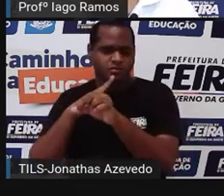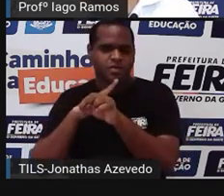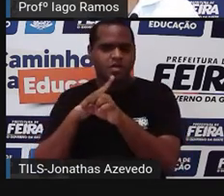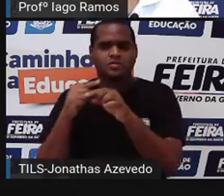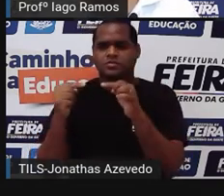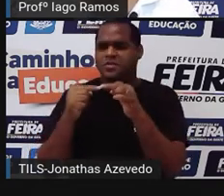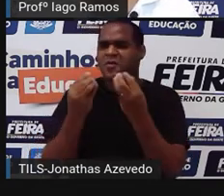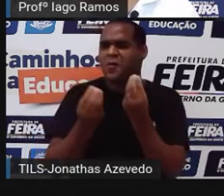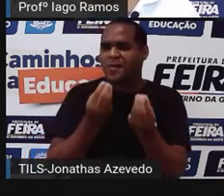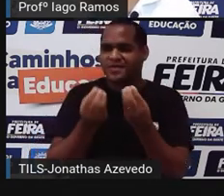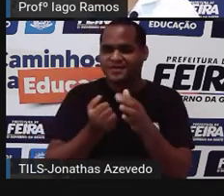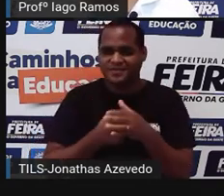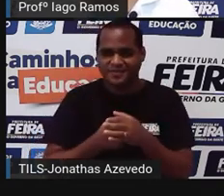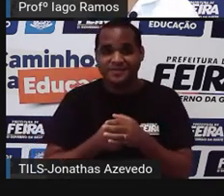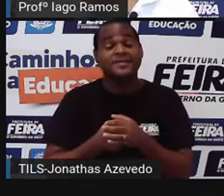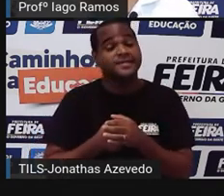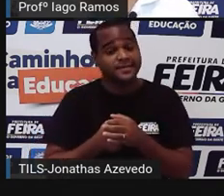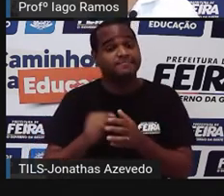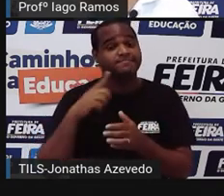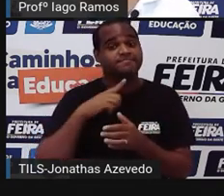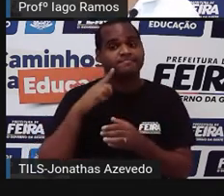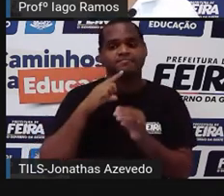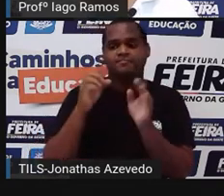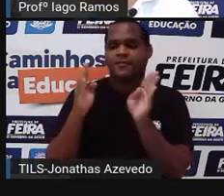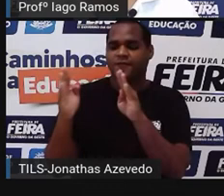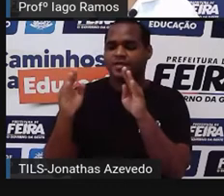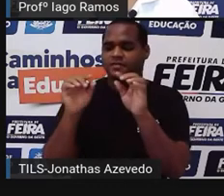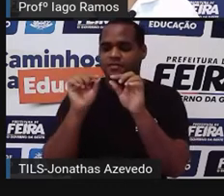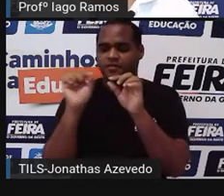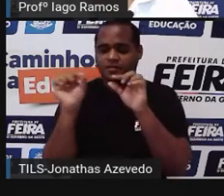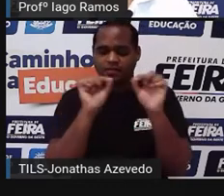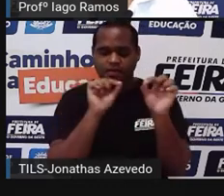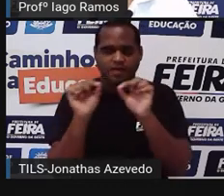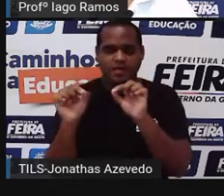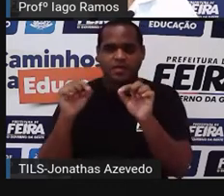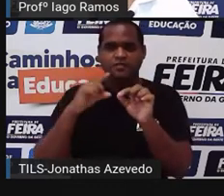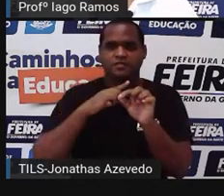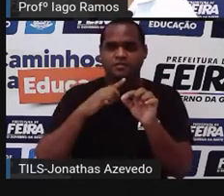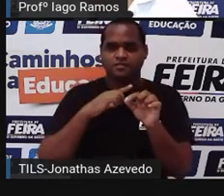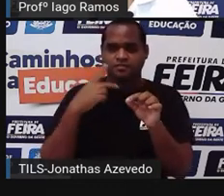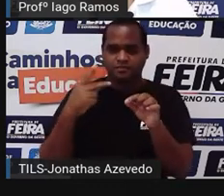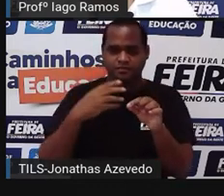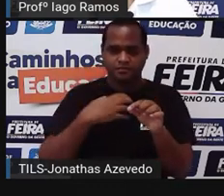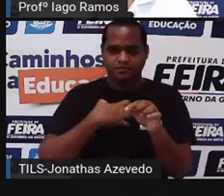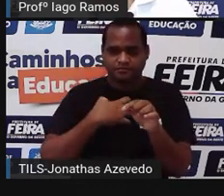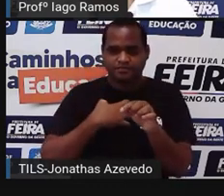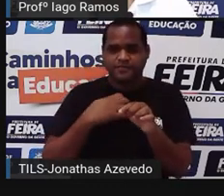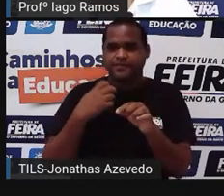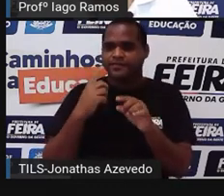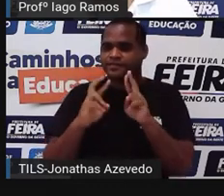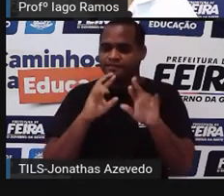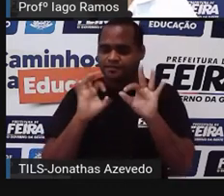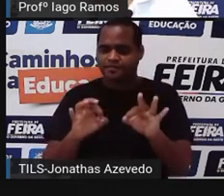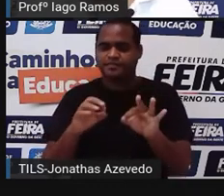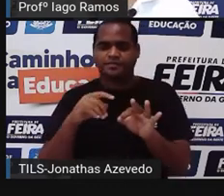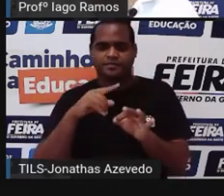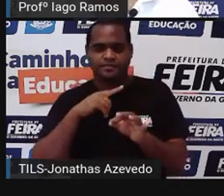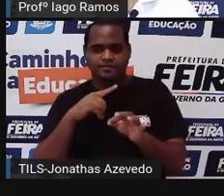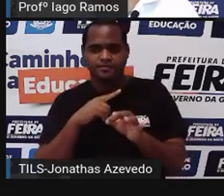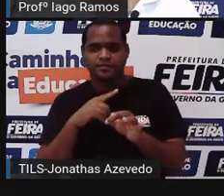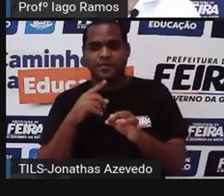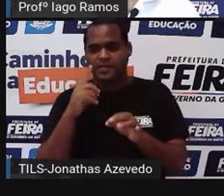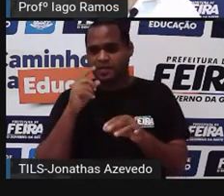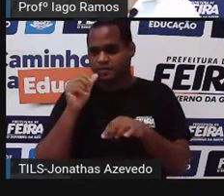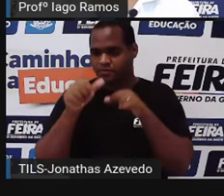setinha a figura começa a mudar ali a sua a sua seu sentido ou direção olha só eu tô fazendo